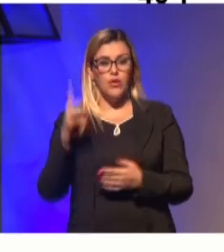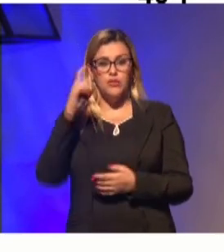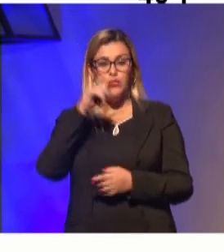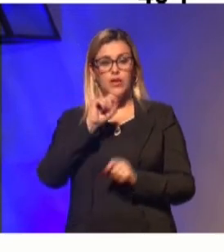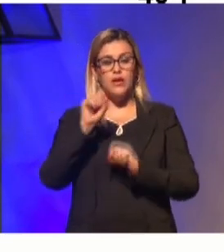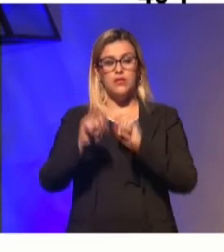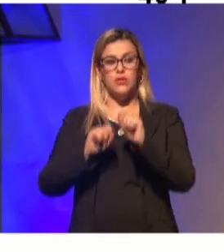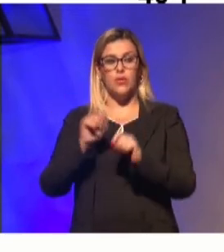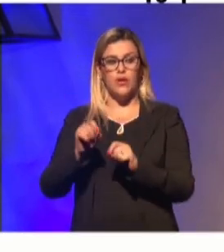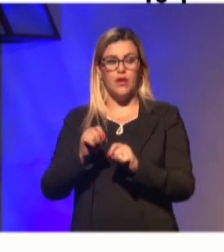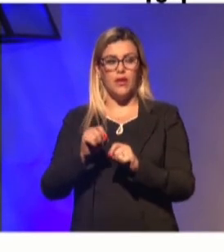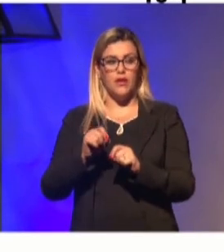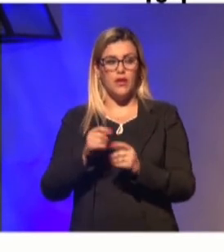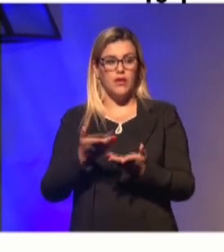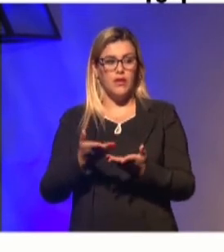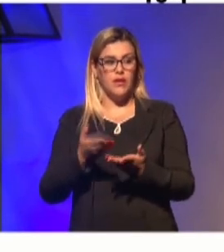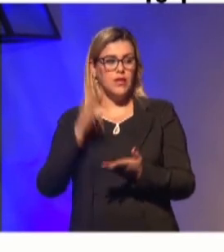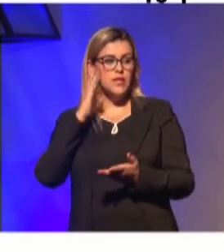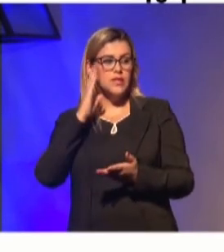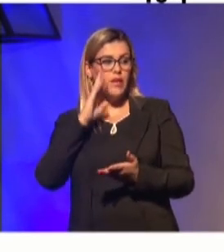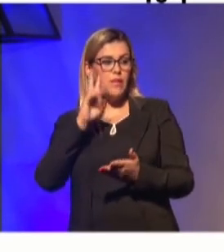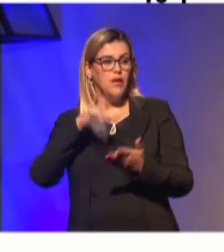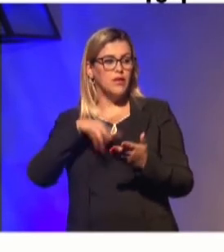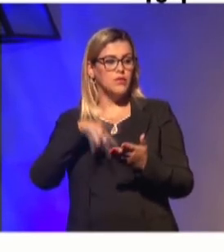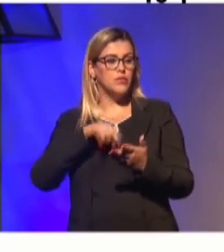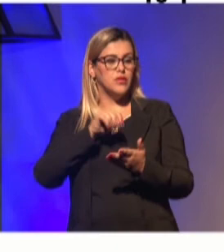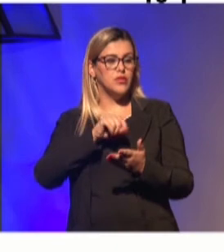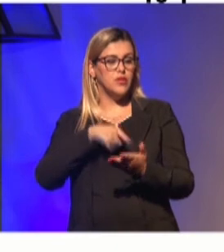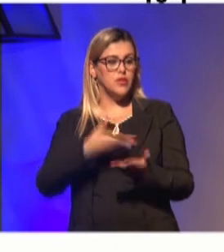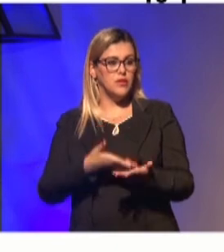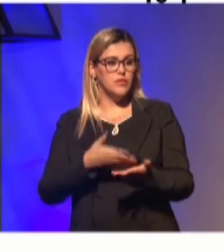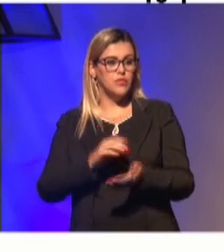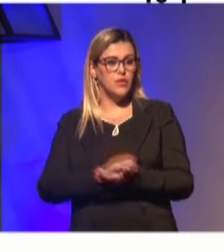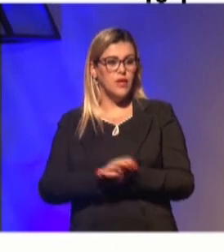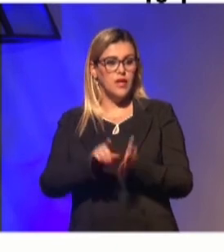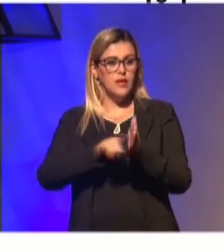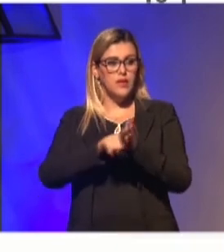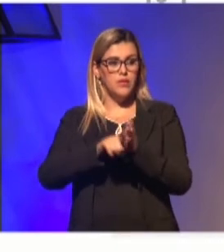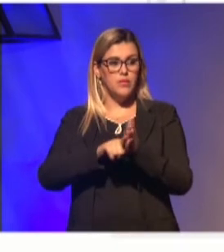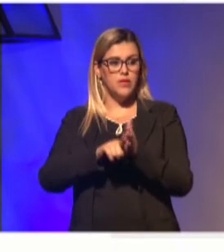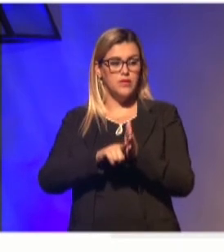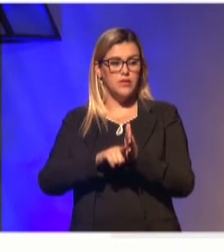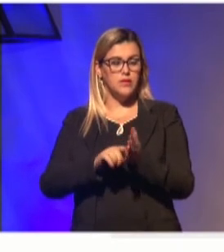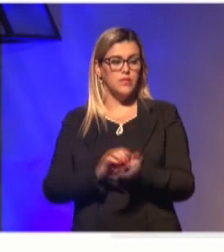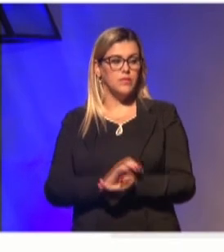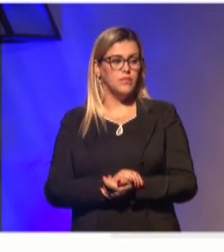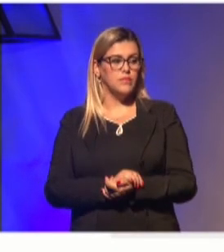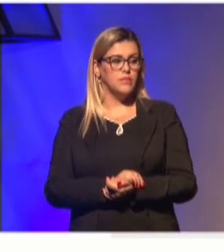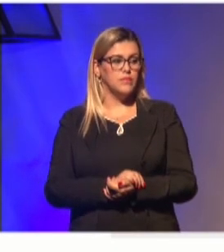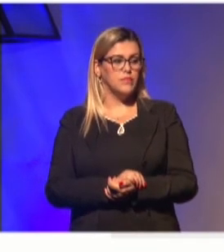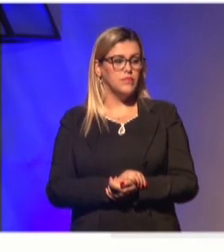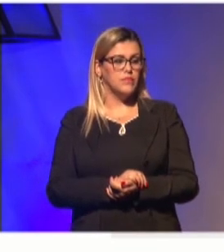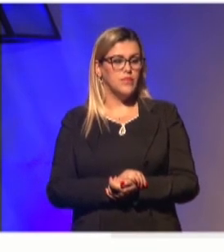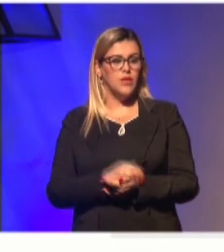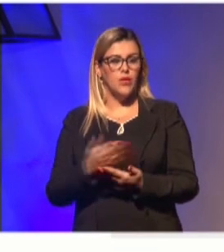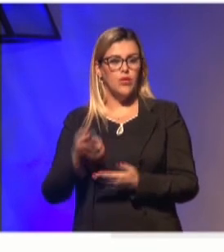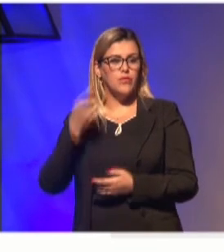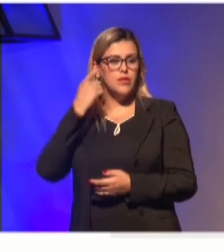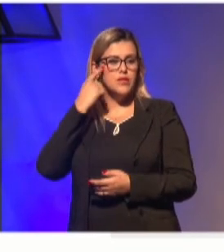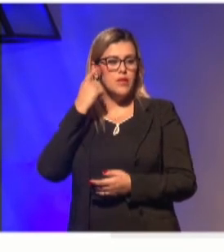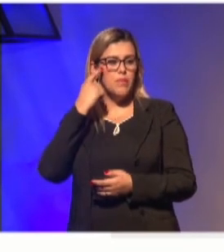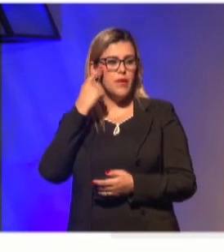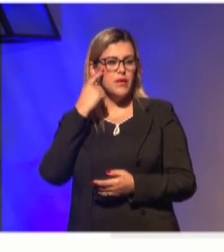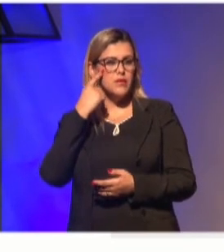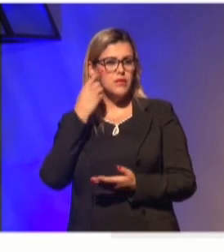quê? A leitura disso e essa translação para pesquisa clínica. E quando a gente pensa em pesquisa